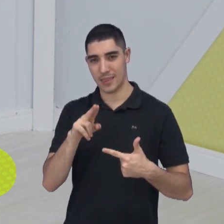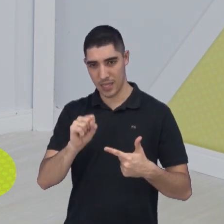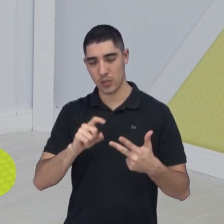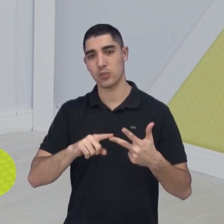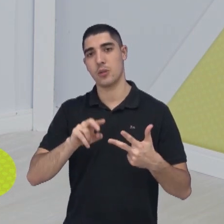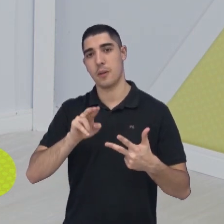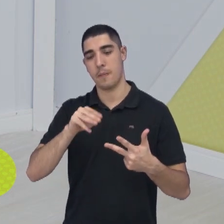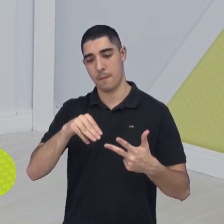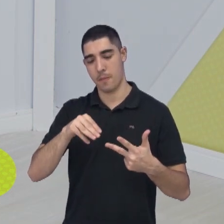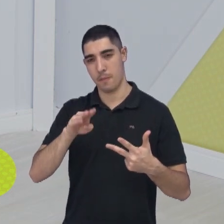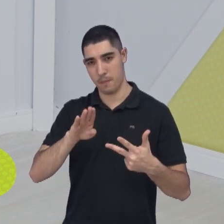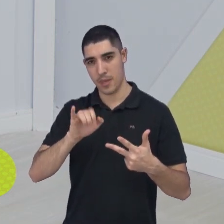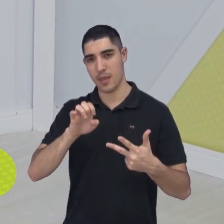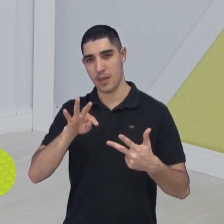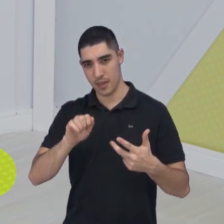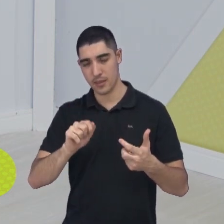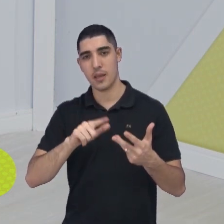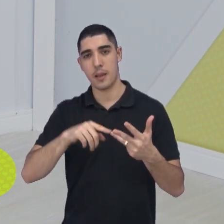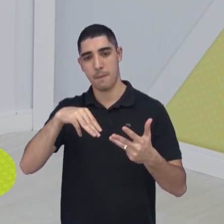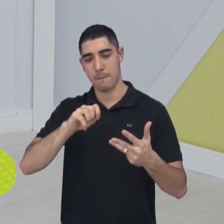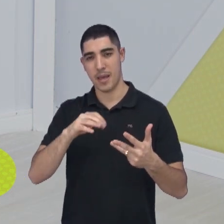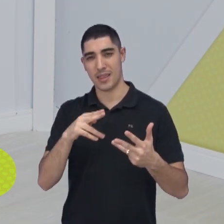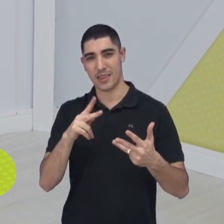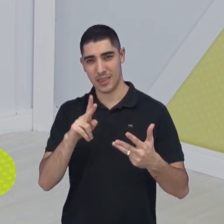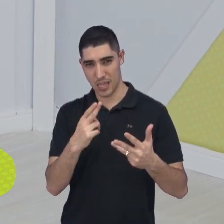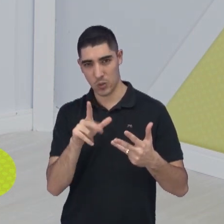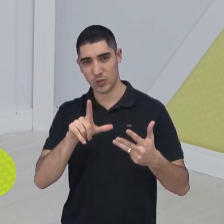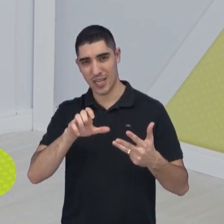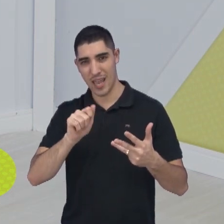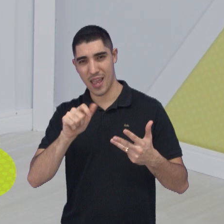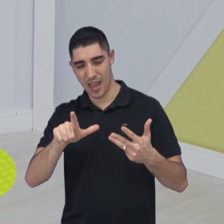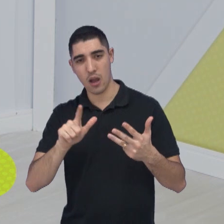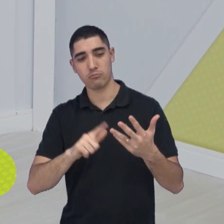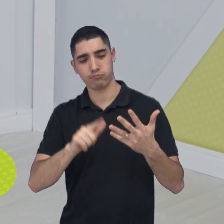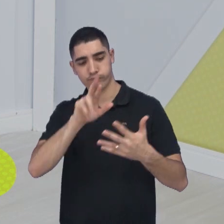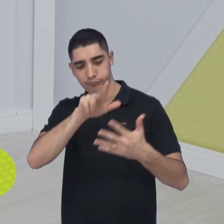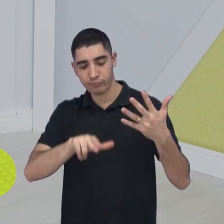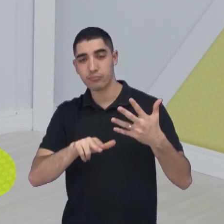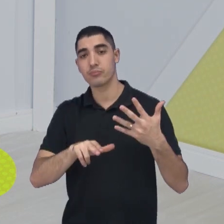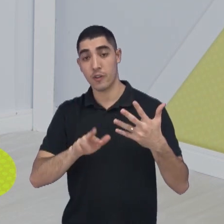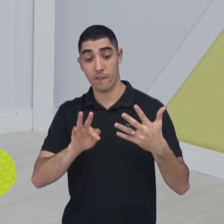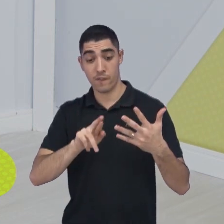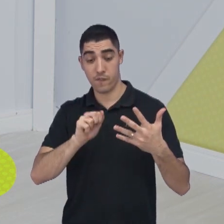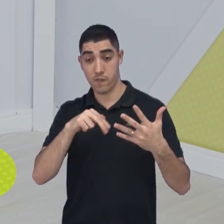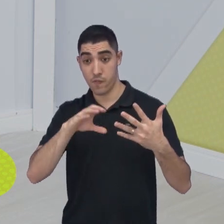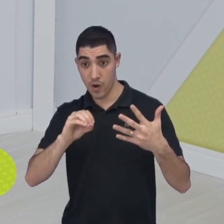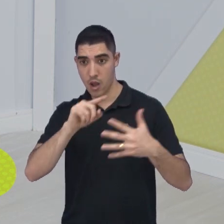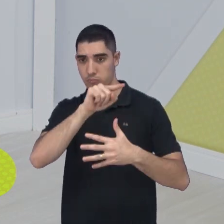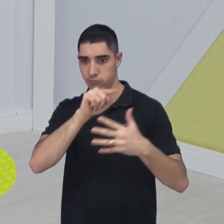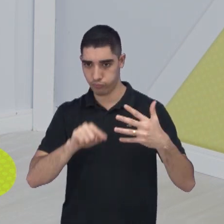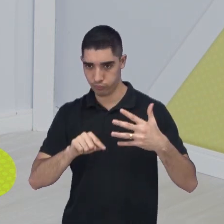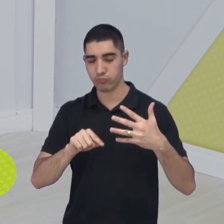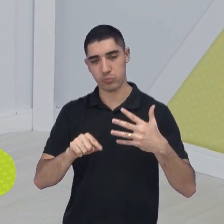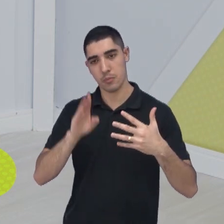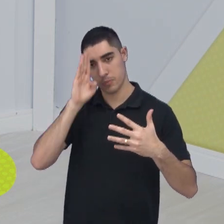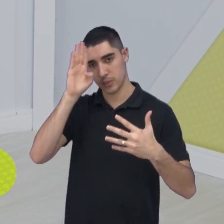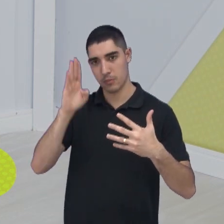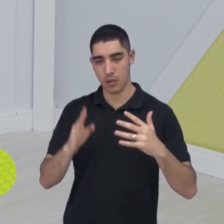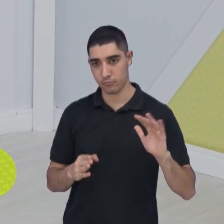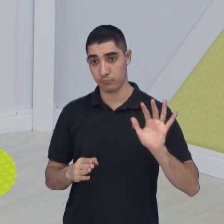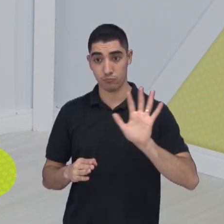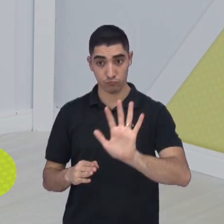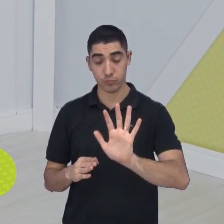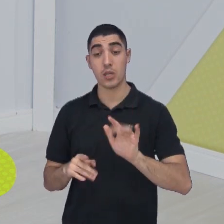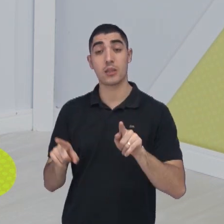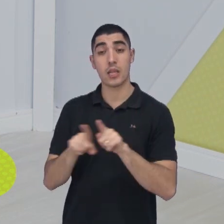dos Santos e o Renato Carbonari. O Matheus Leal, contundido, não jogou. Então esse foi o quinteto titular da equipe do São José. Já vou falar do Betinho,